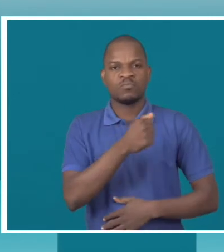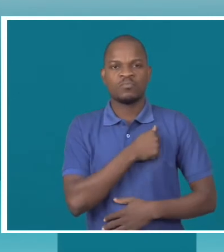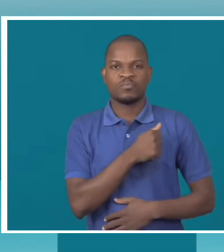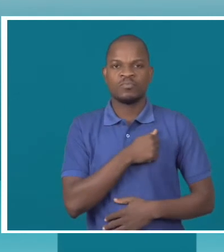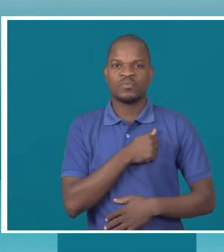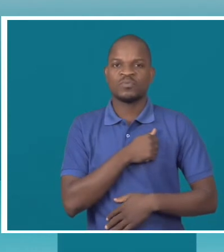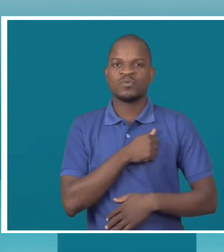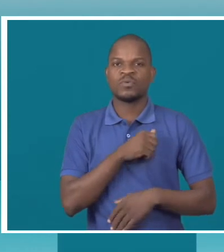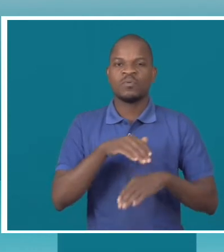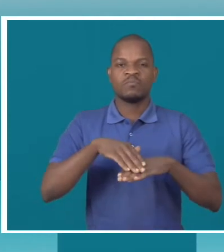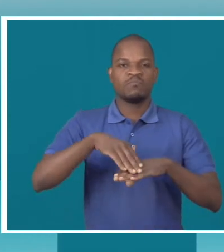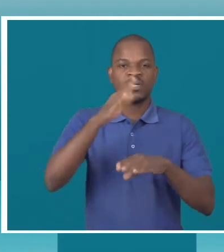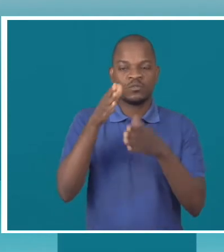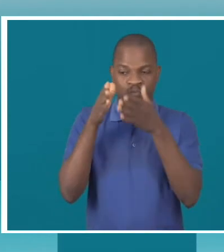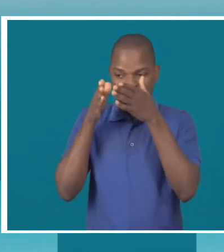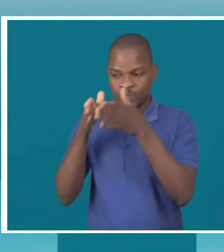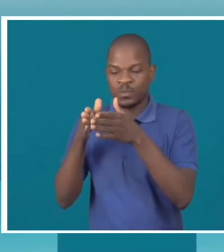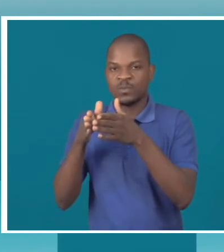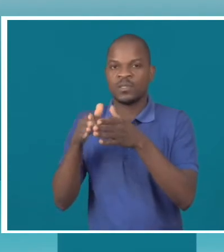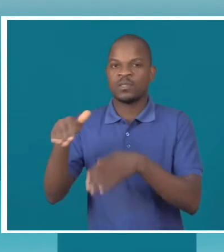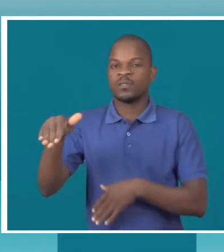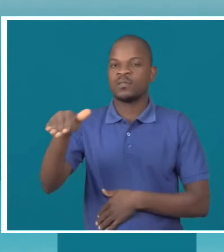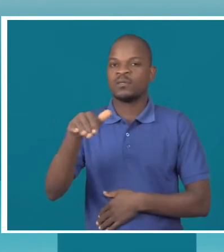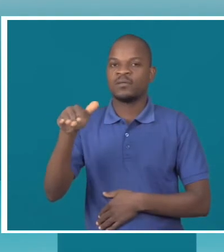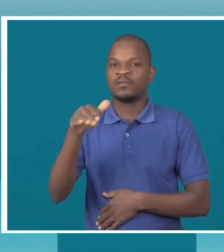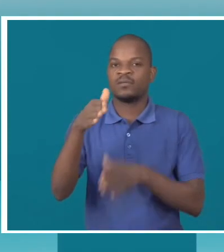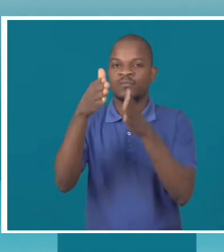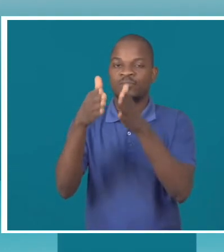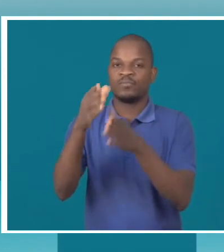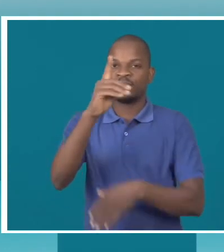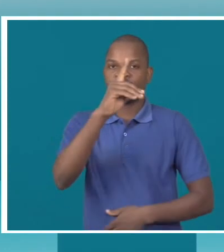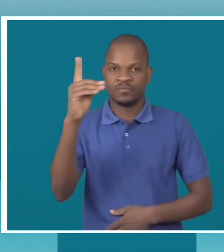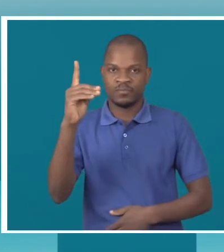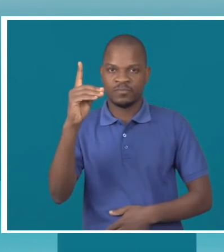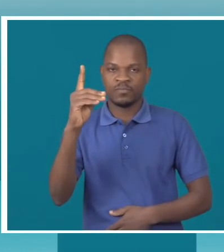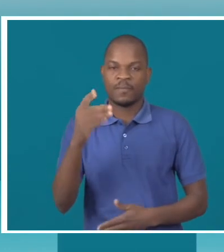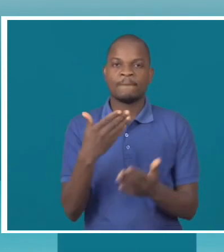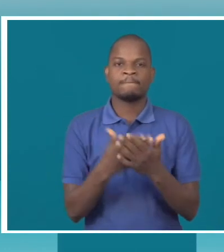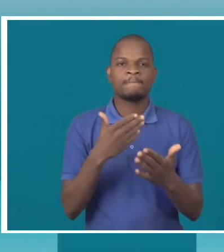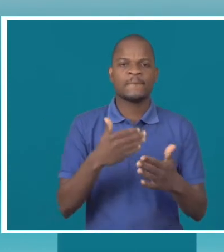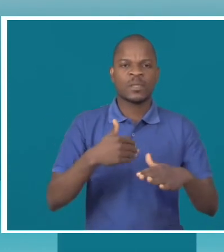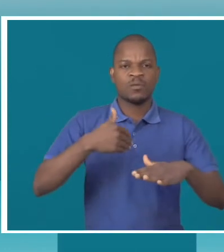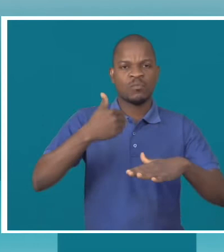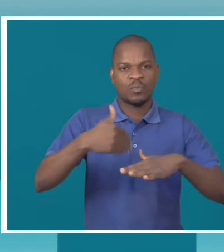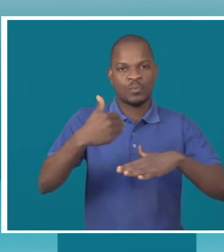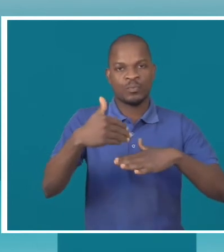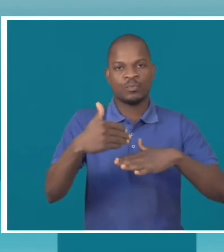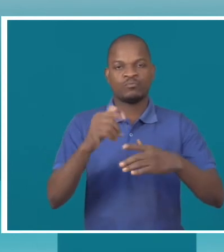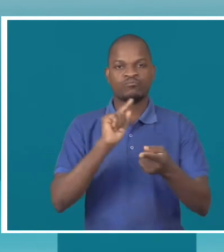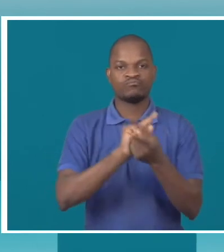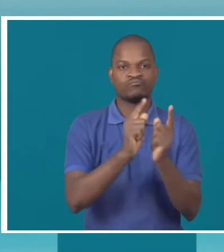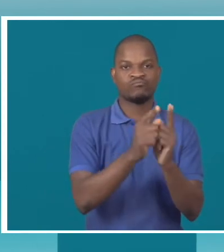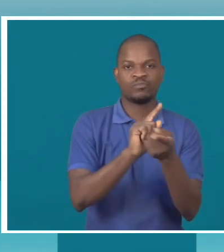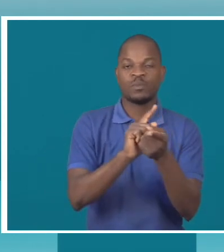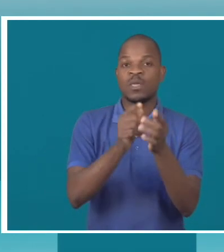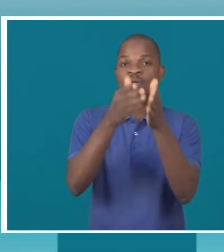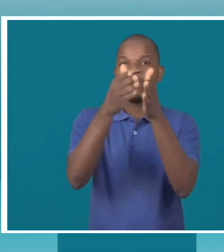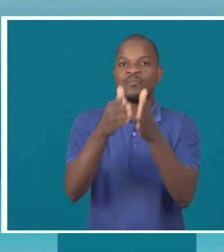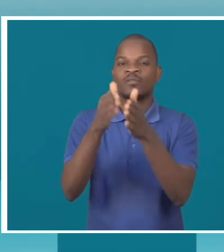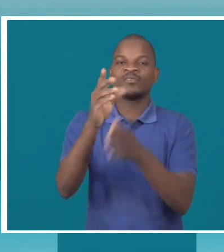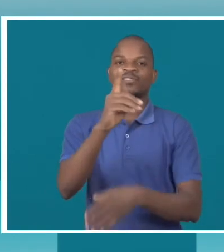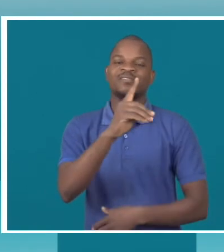Principalmente, eu gosto de escrever sobre a área da deficiência. Eu gosto muito de falar, porque todos os dias eu estou com pessoas